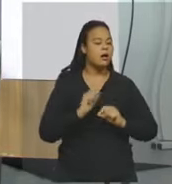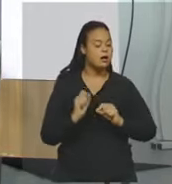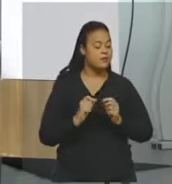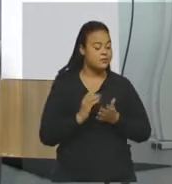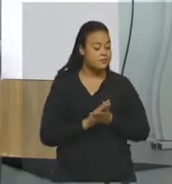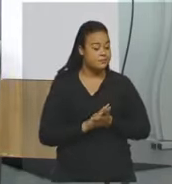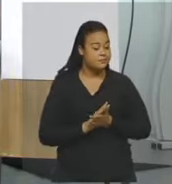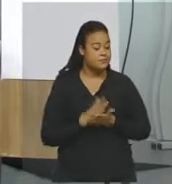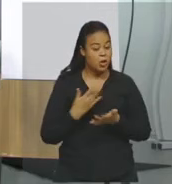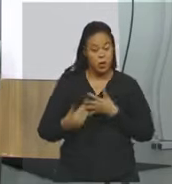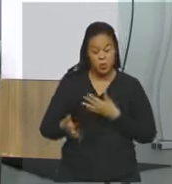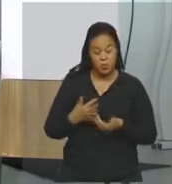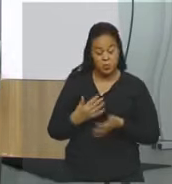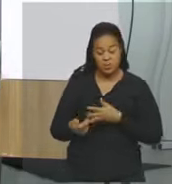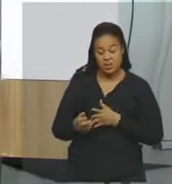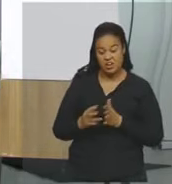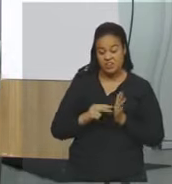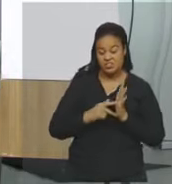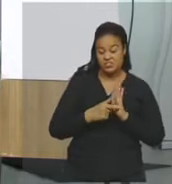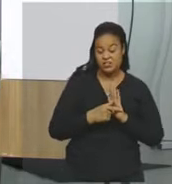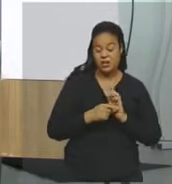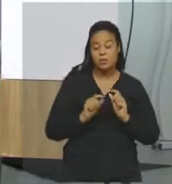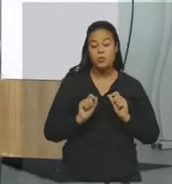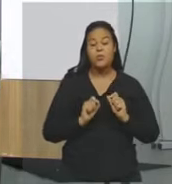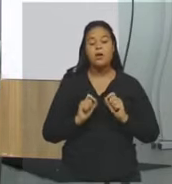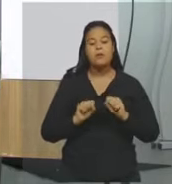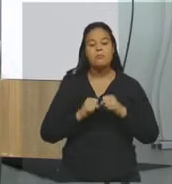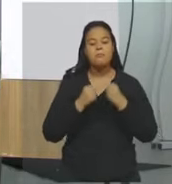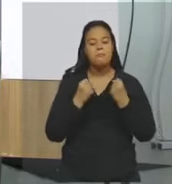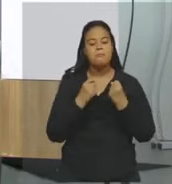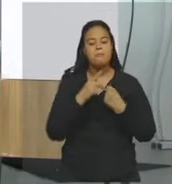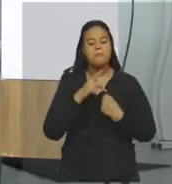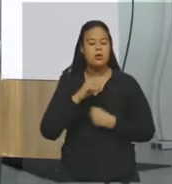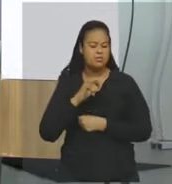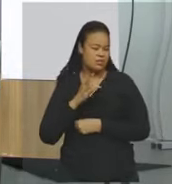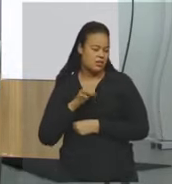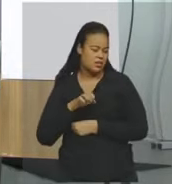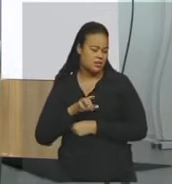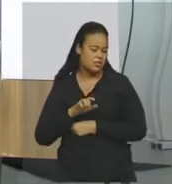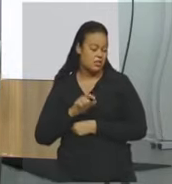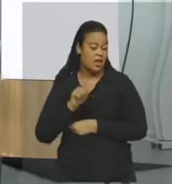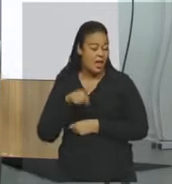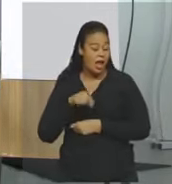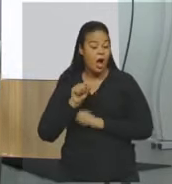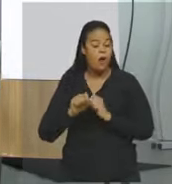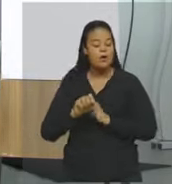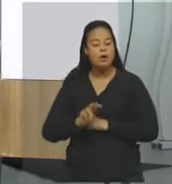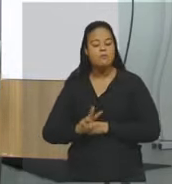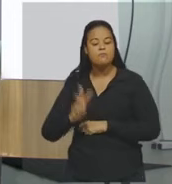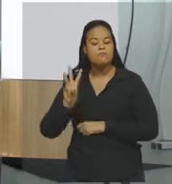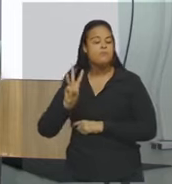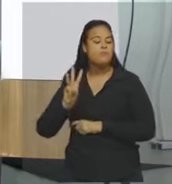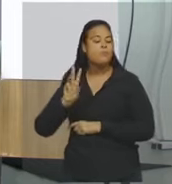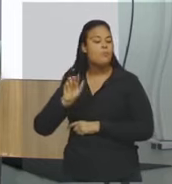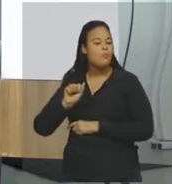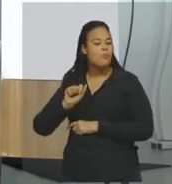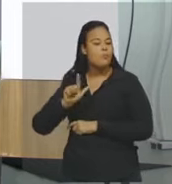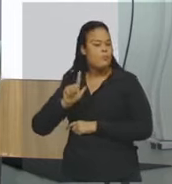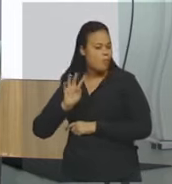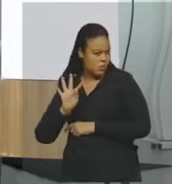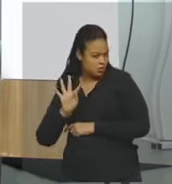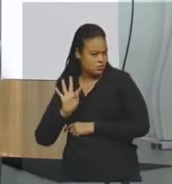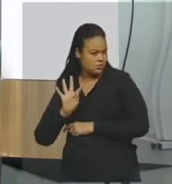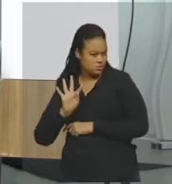Em qualquer situação que envolve potência, a unidade de medida é watt. Alguns falam watt, é a mesma coisa,